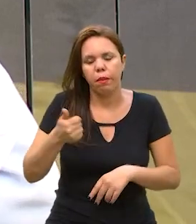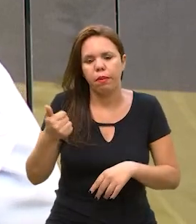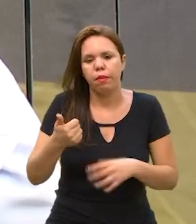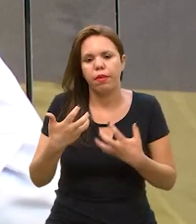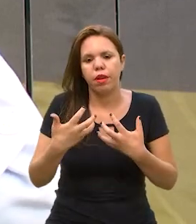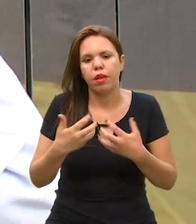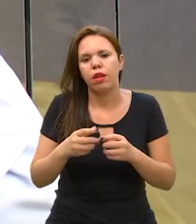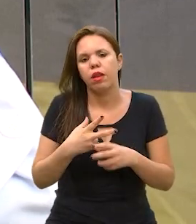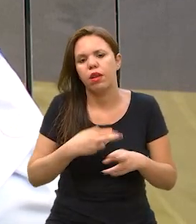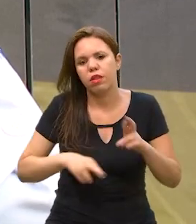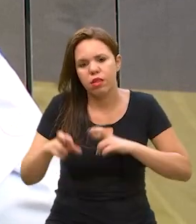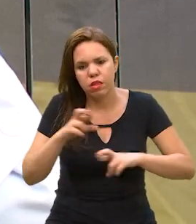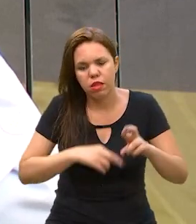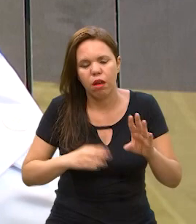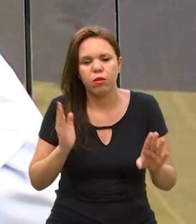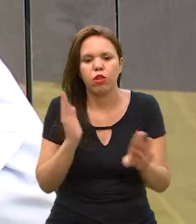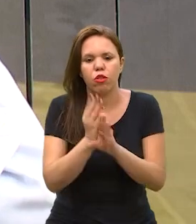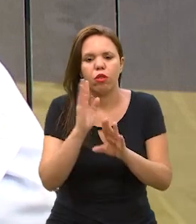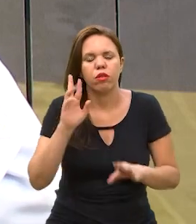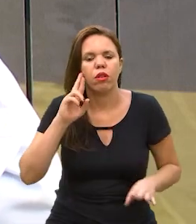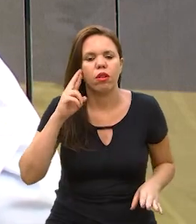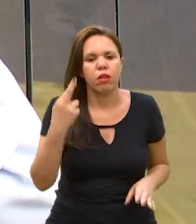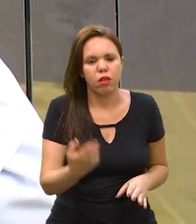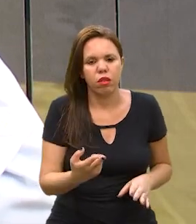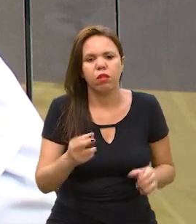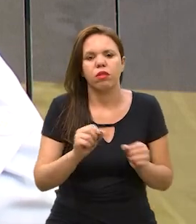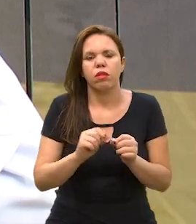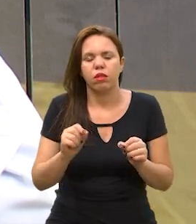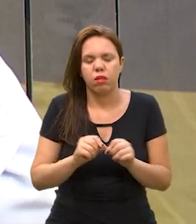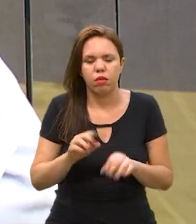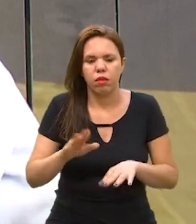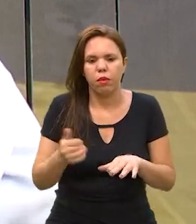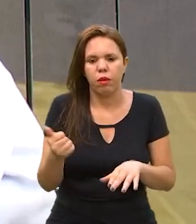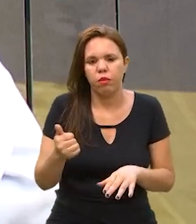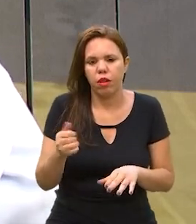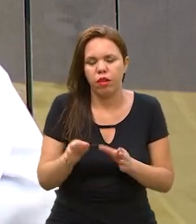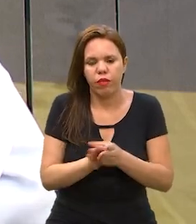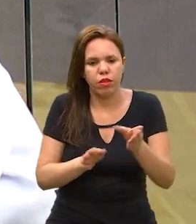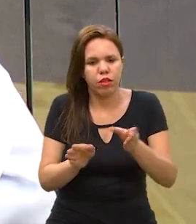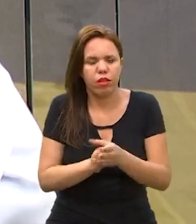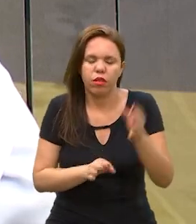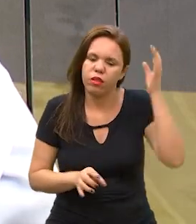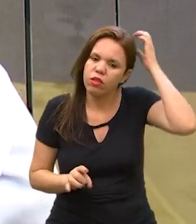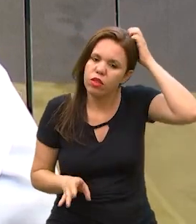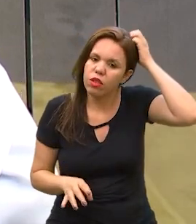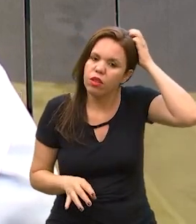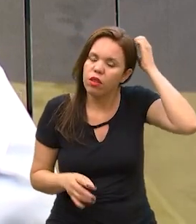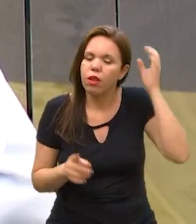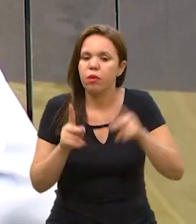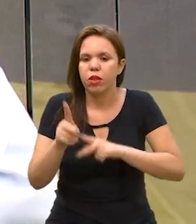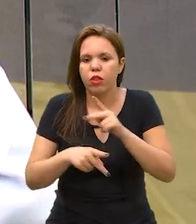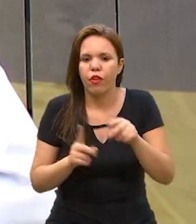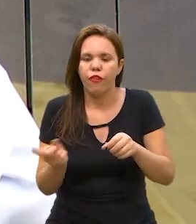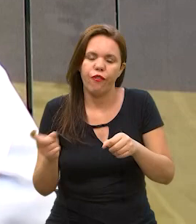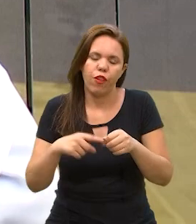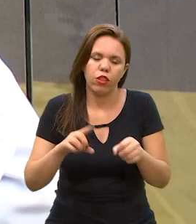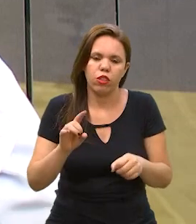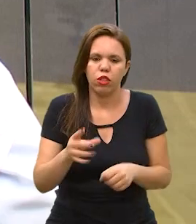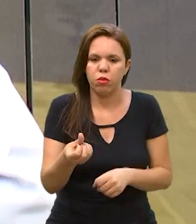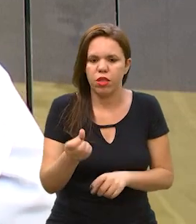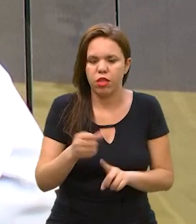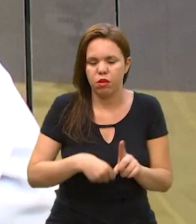gente encontra, o resultado do primeiro exame. Às vezes a gente faz uma orientação e o paciente retorna em 6 meses para a